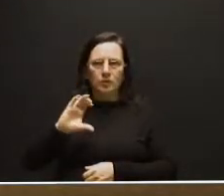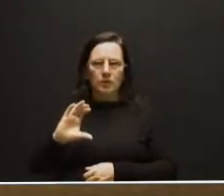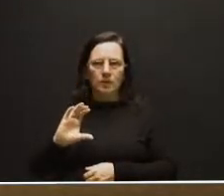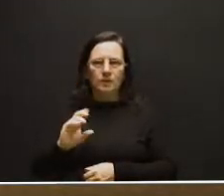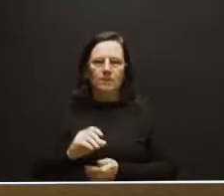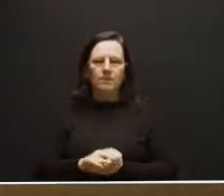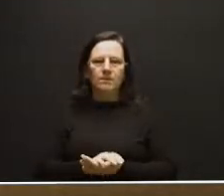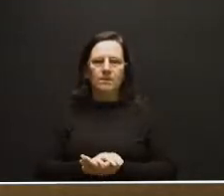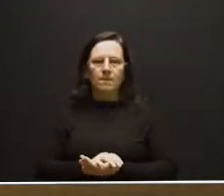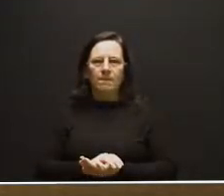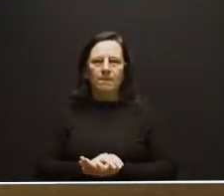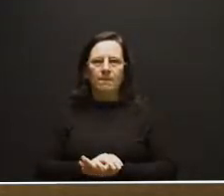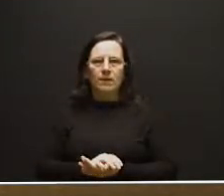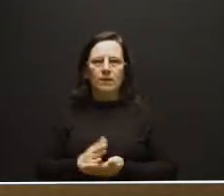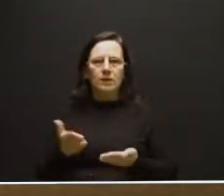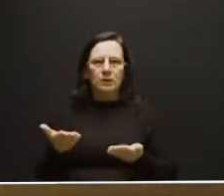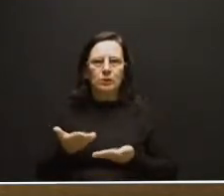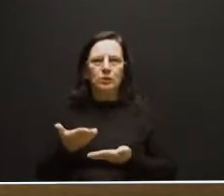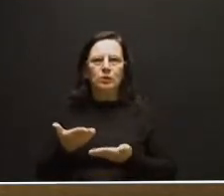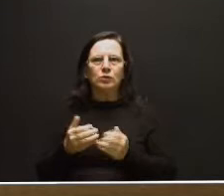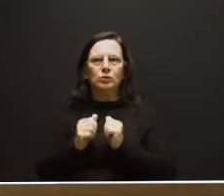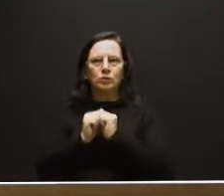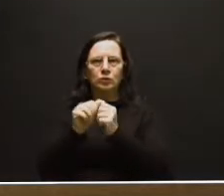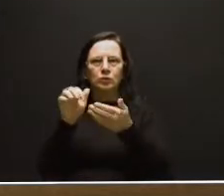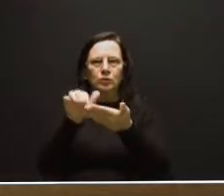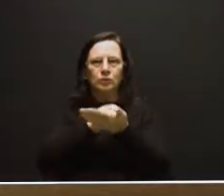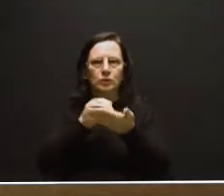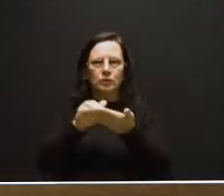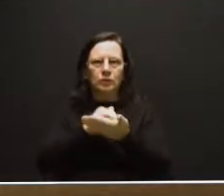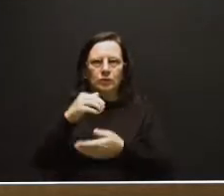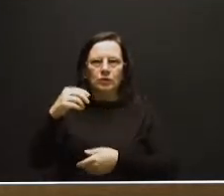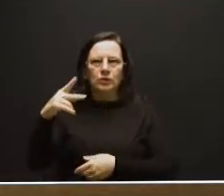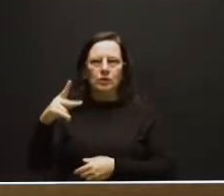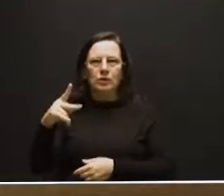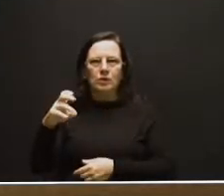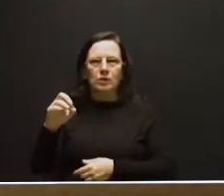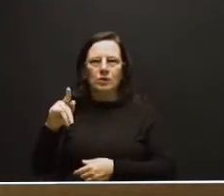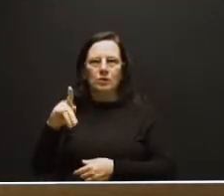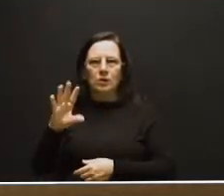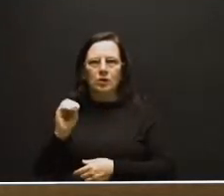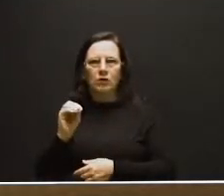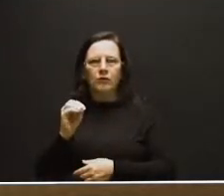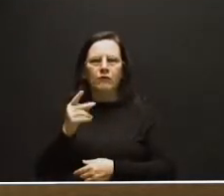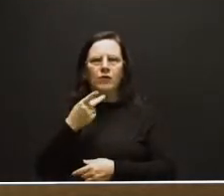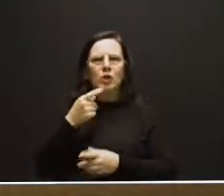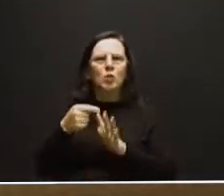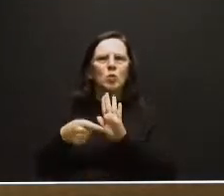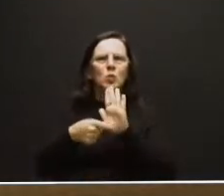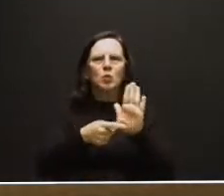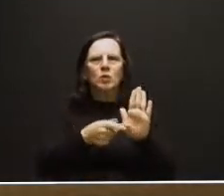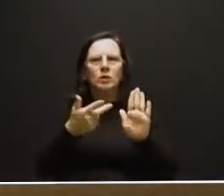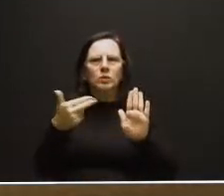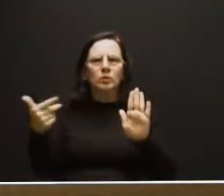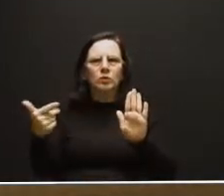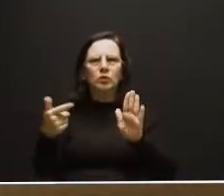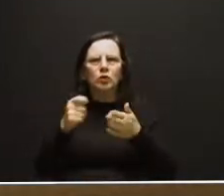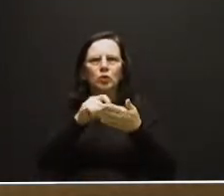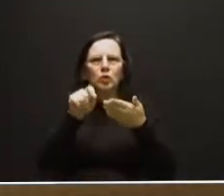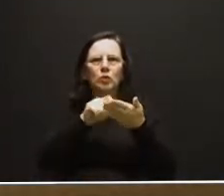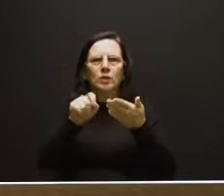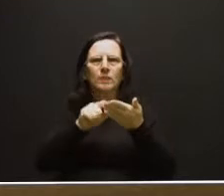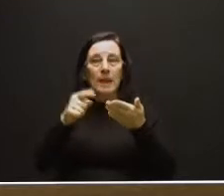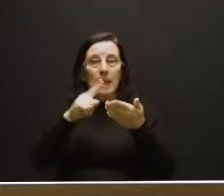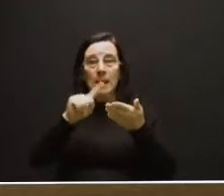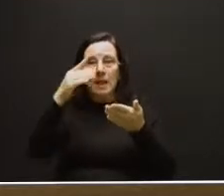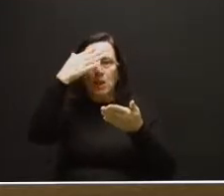a onu nosso secretário pedro de sá eu gostaria de fazer alguns apontamentos taubaté anotando para esquecer